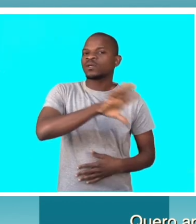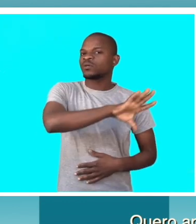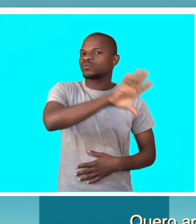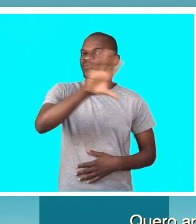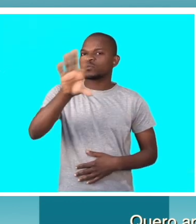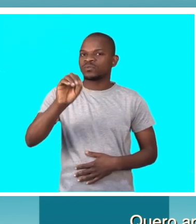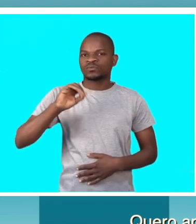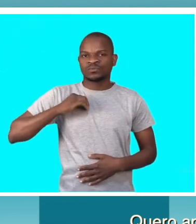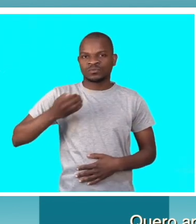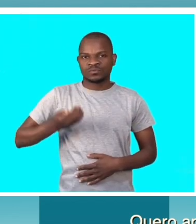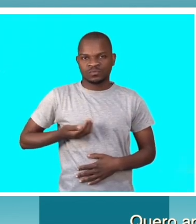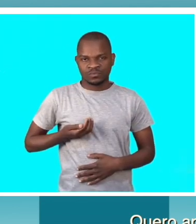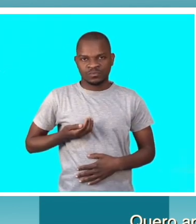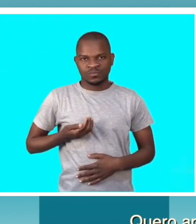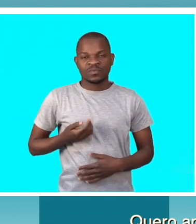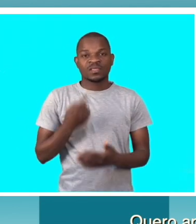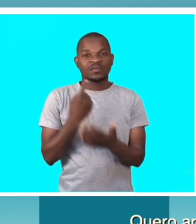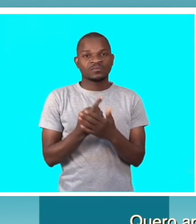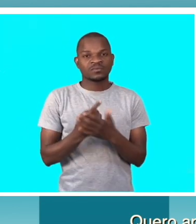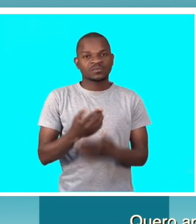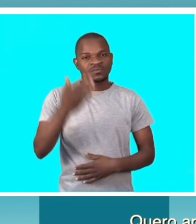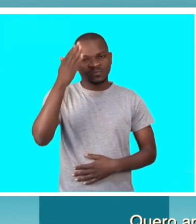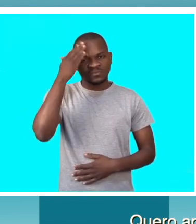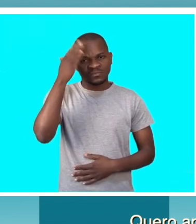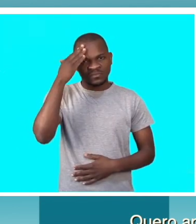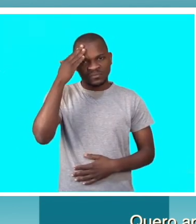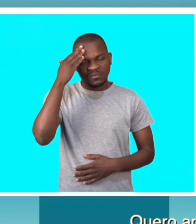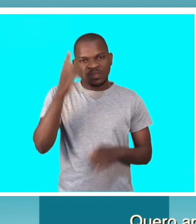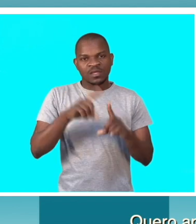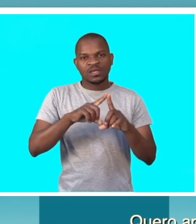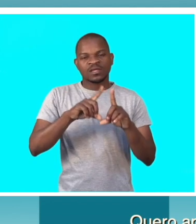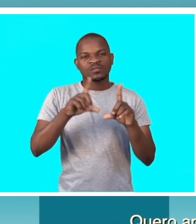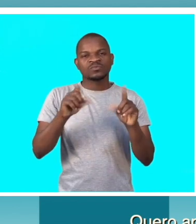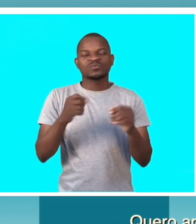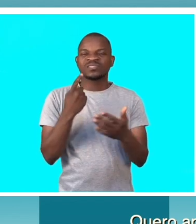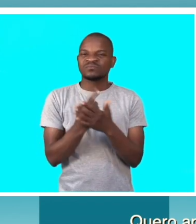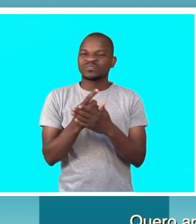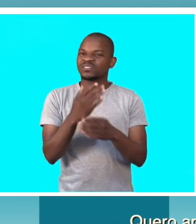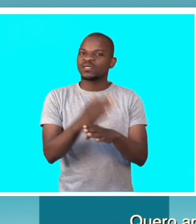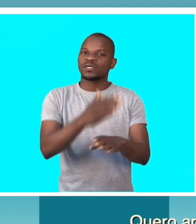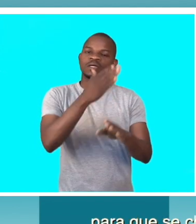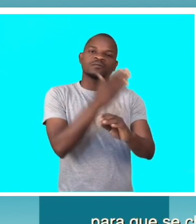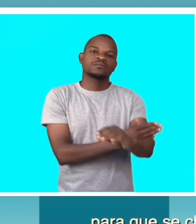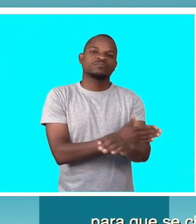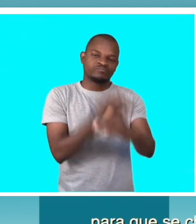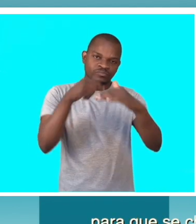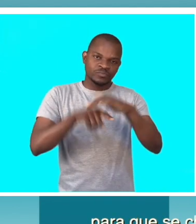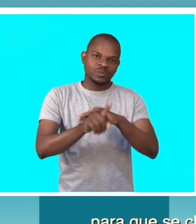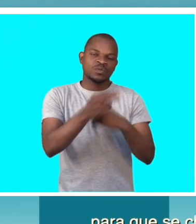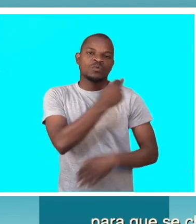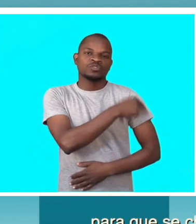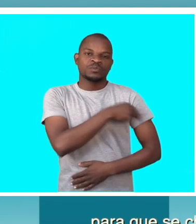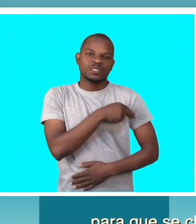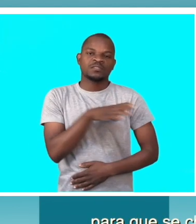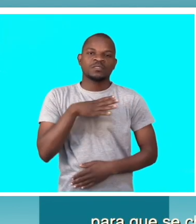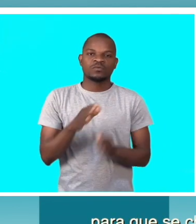mulheres que saibam que a consulta pré-natal é muito importante para que se chegue